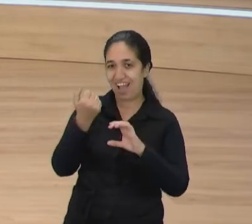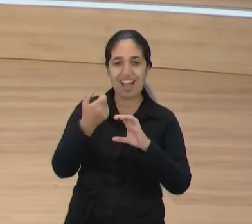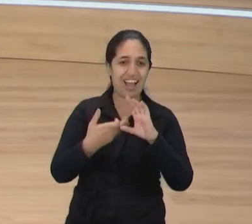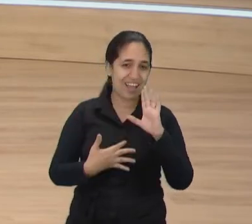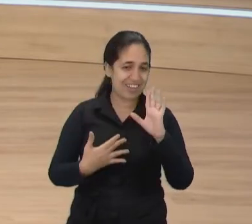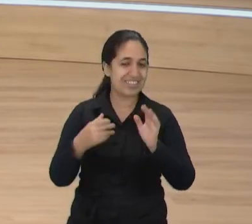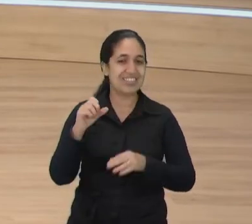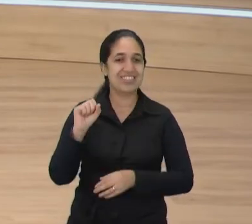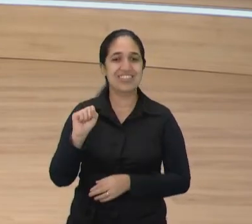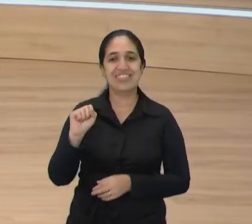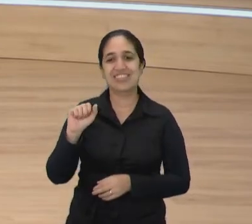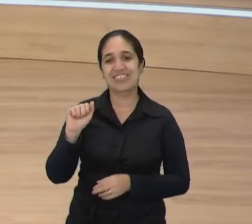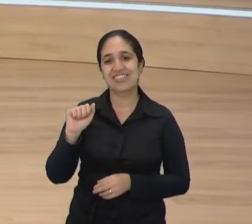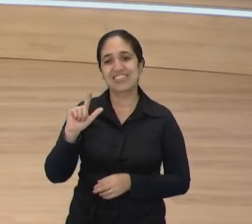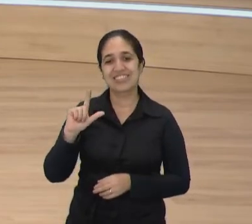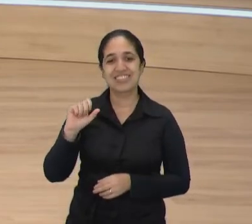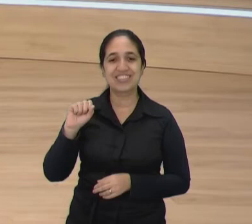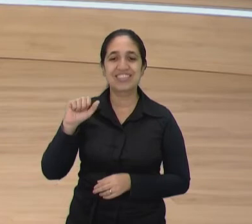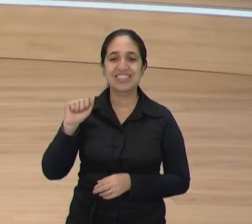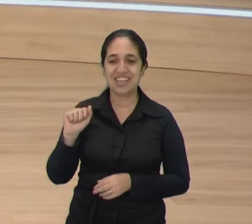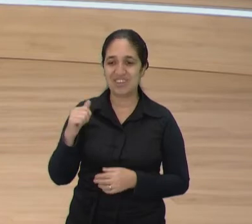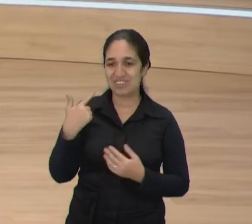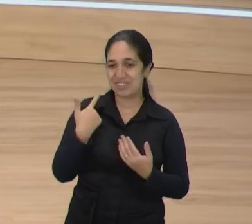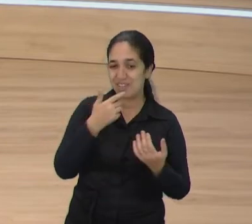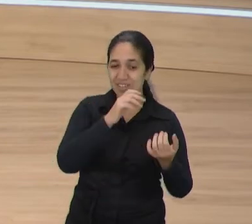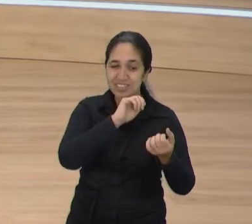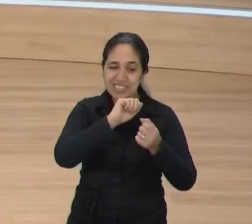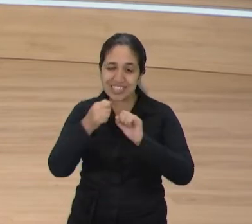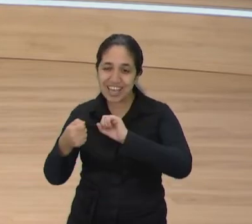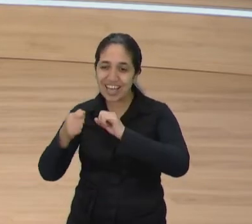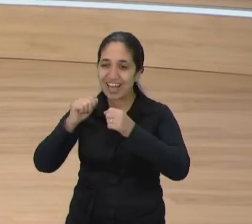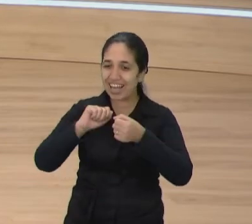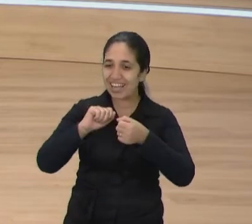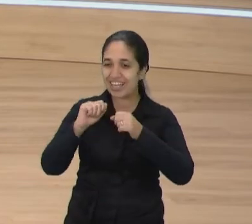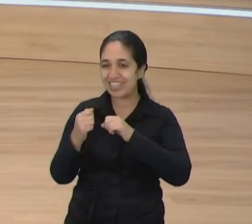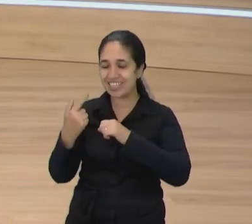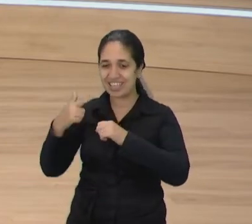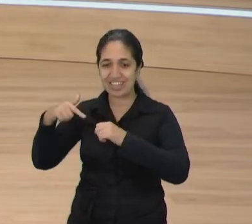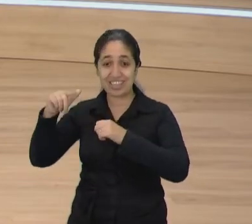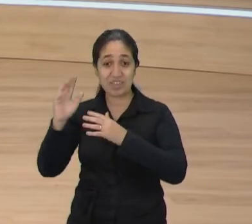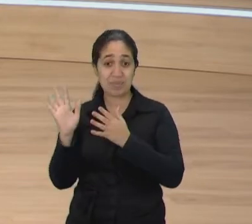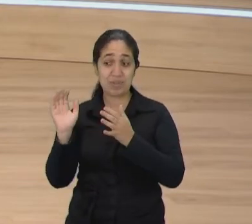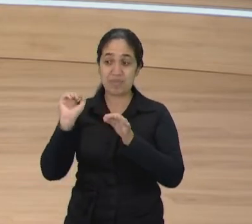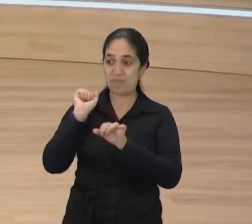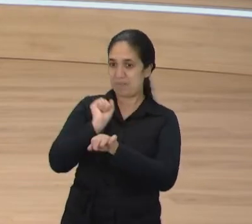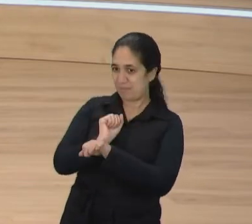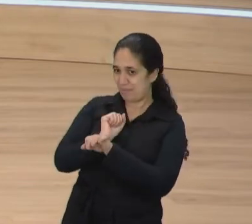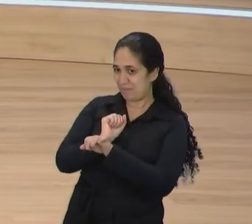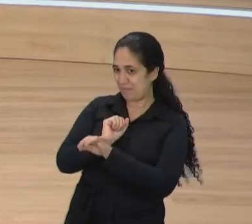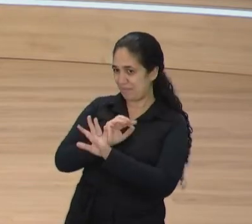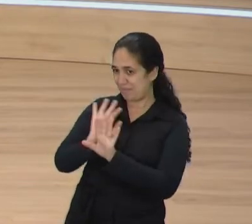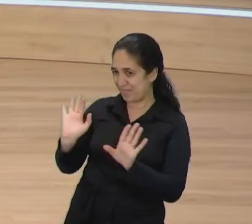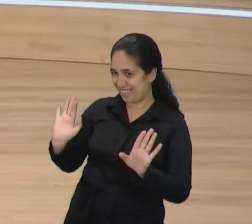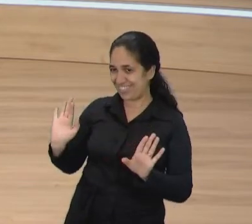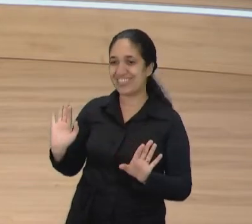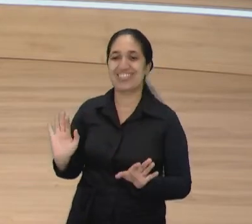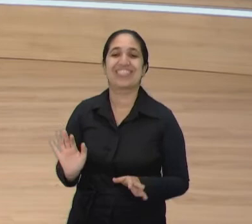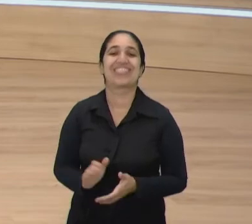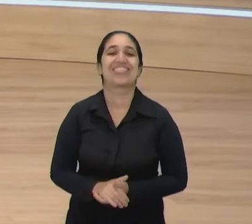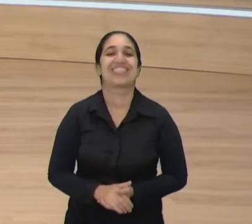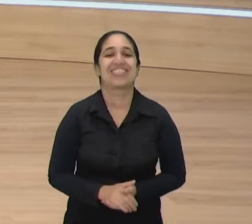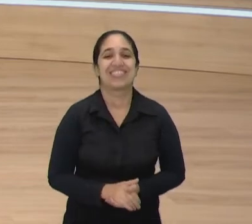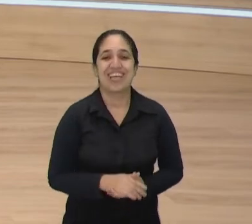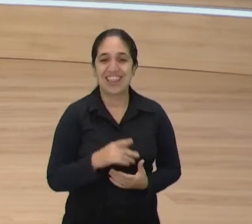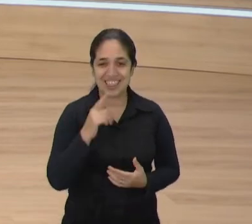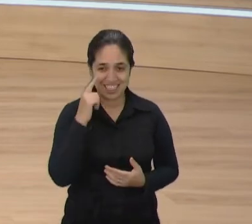salsa, encaixadinho, certinho, e aí a gente pega a pausa ali no final pra falar que terminamos em grande estilo.